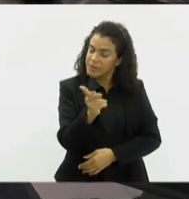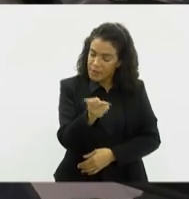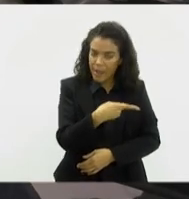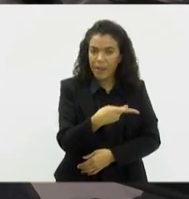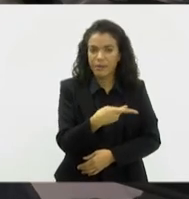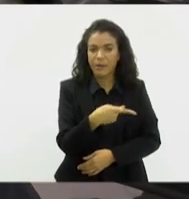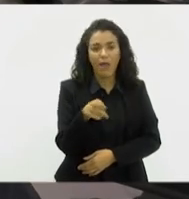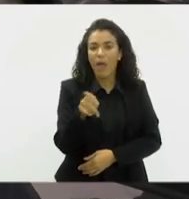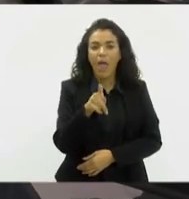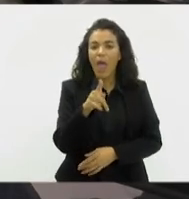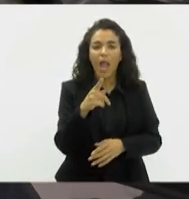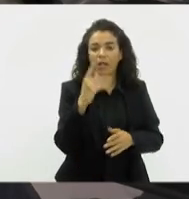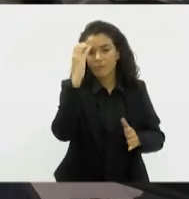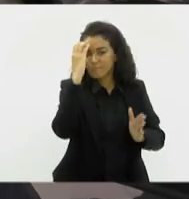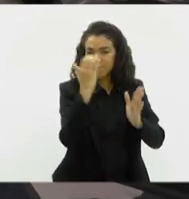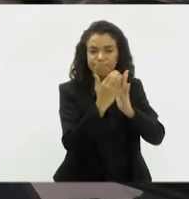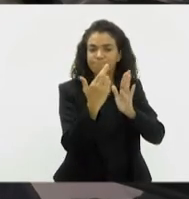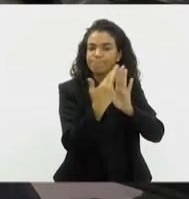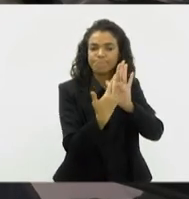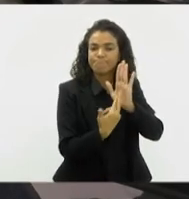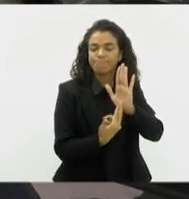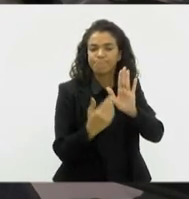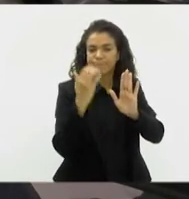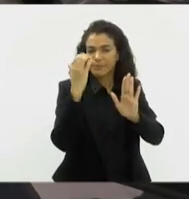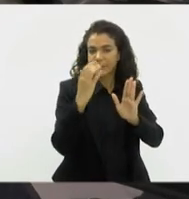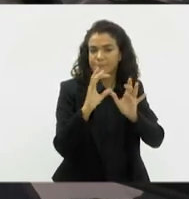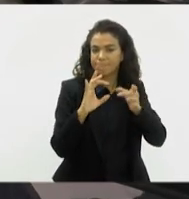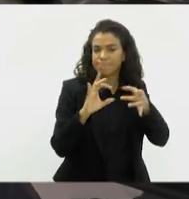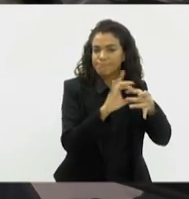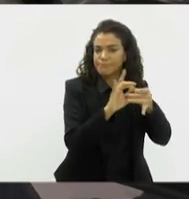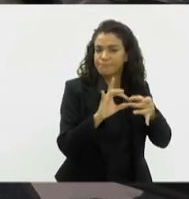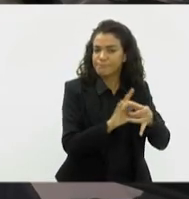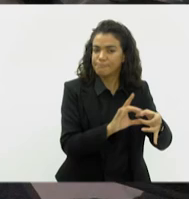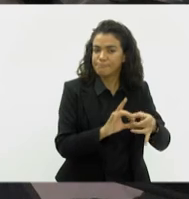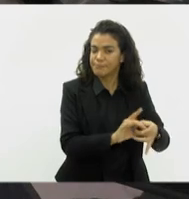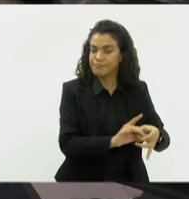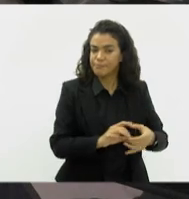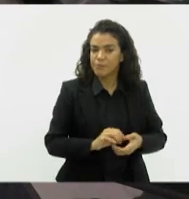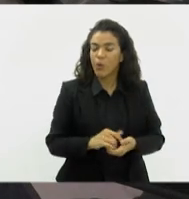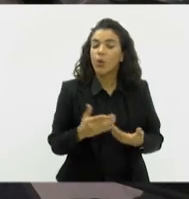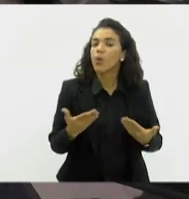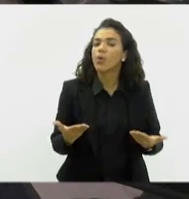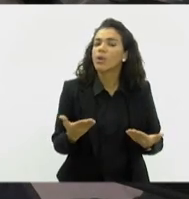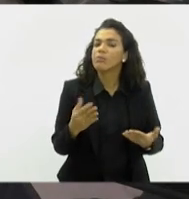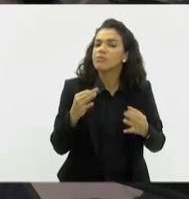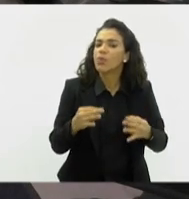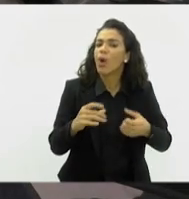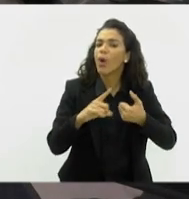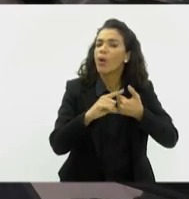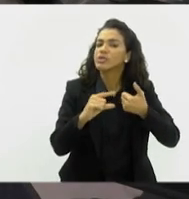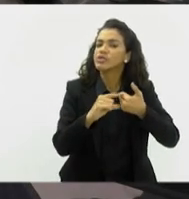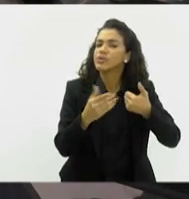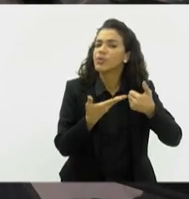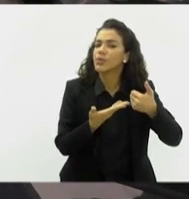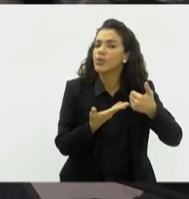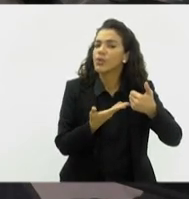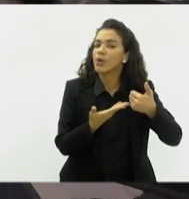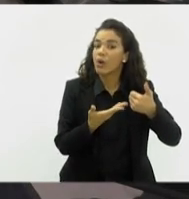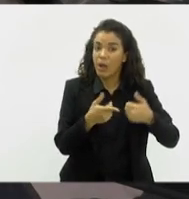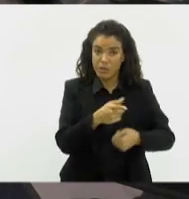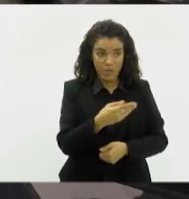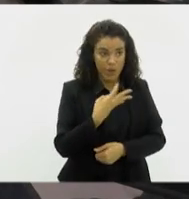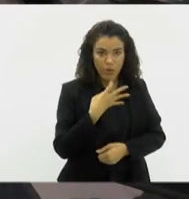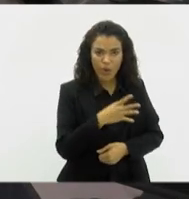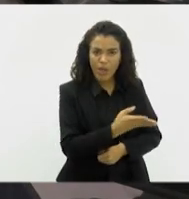não preenche o requisito para ocupar o cargo. Só esclarecendo, qual é exatamente o artigo que está criando a dúvida? A senhora deve conhecer o